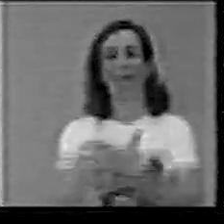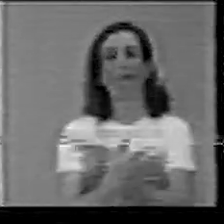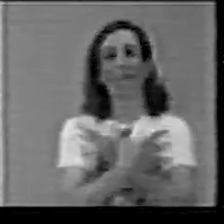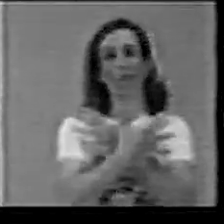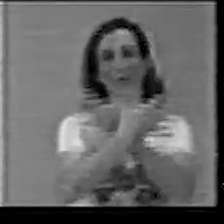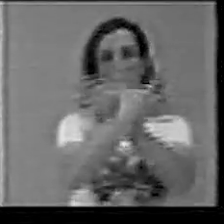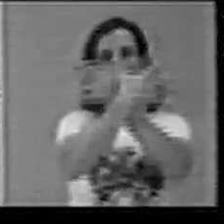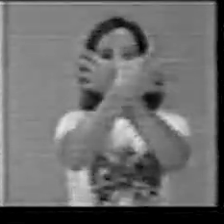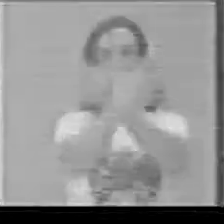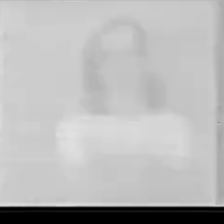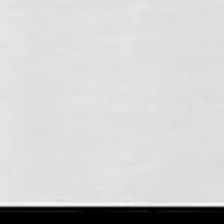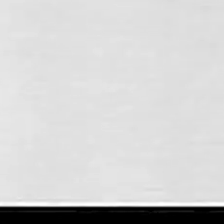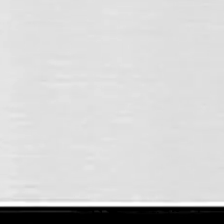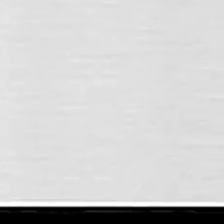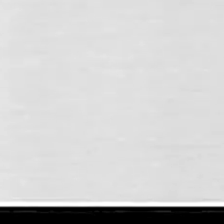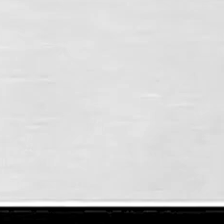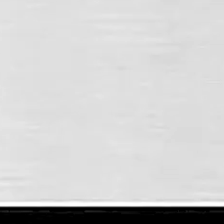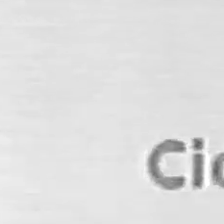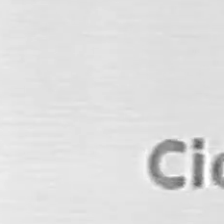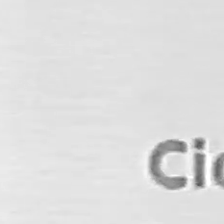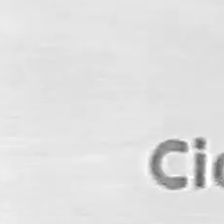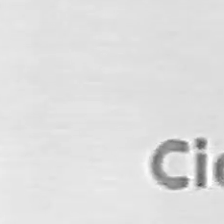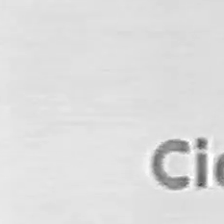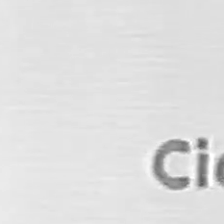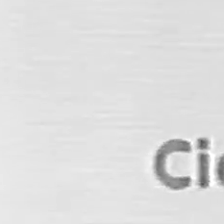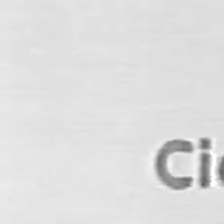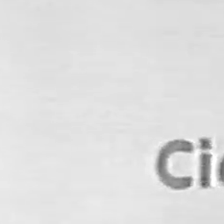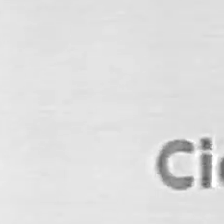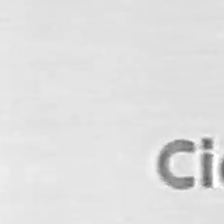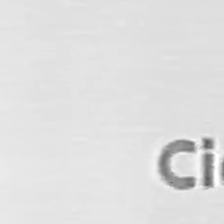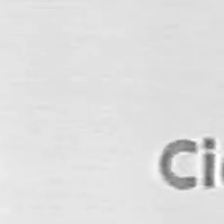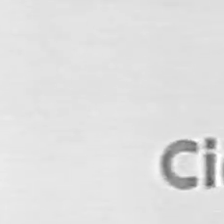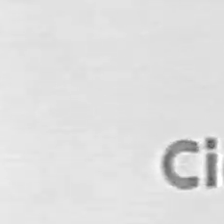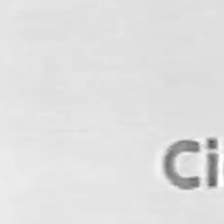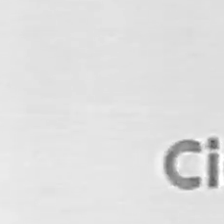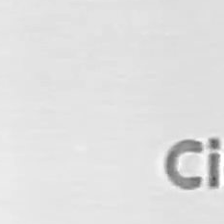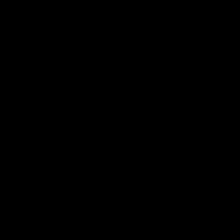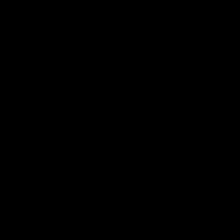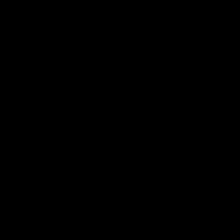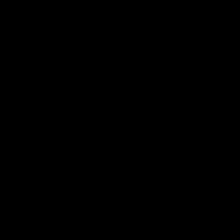Junte-se à força do bem. Cidadania. A gente vê por aqui.